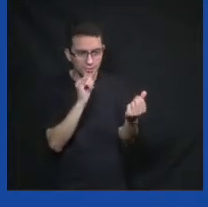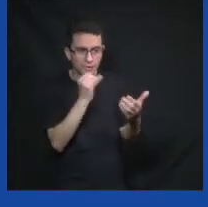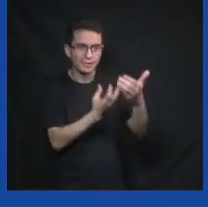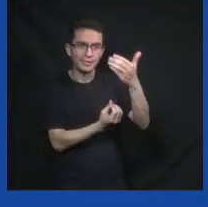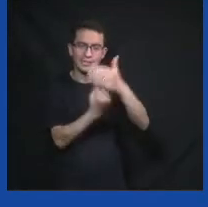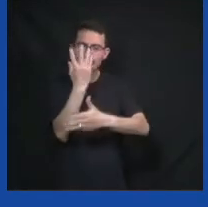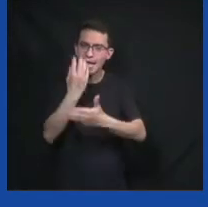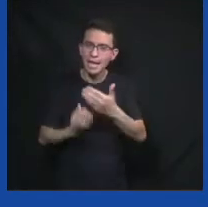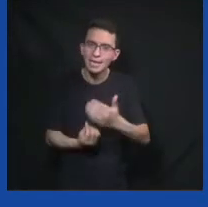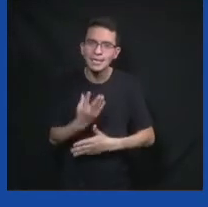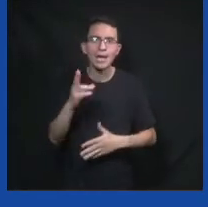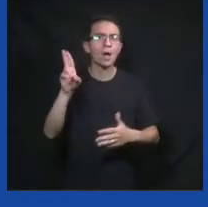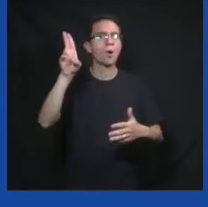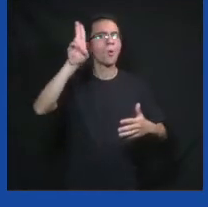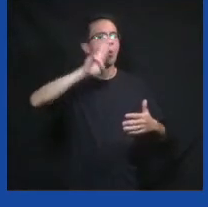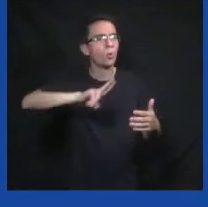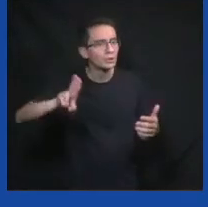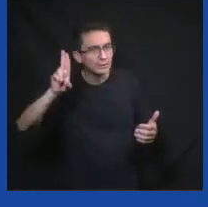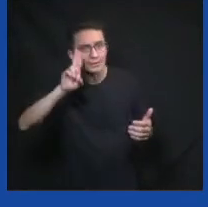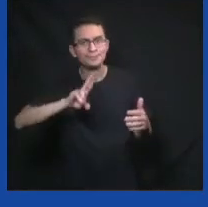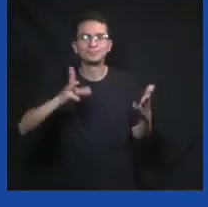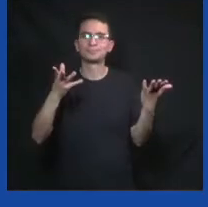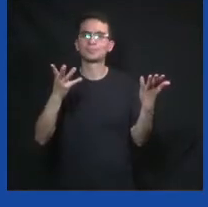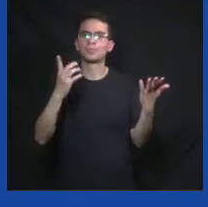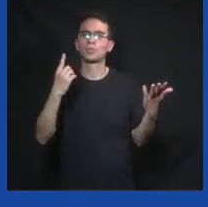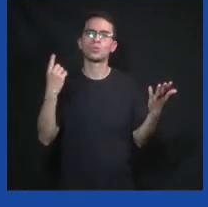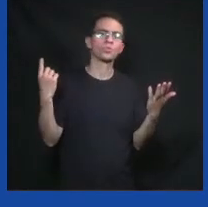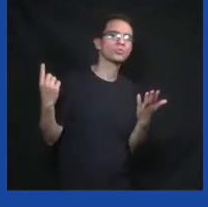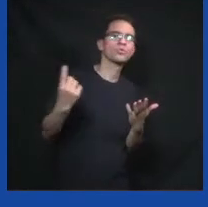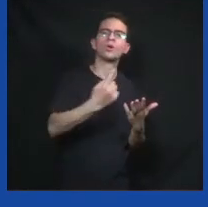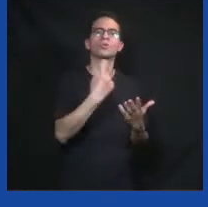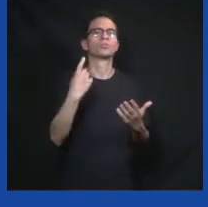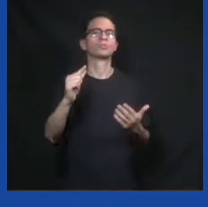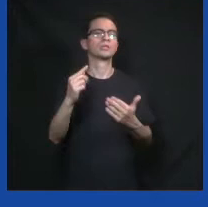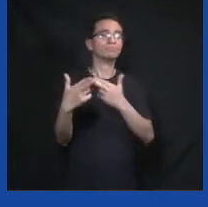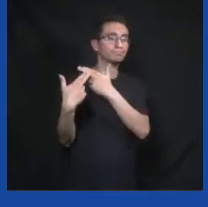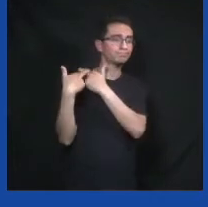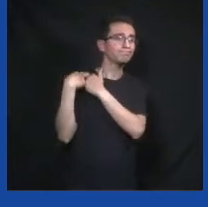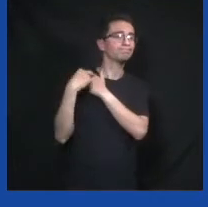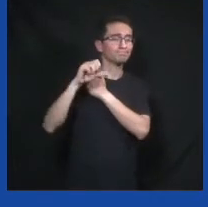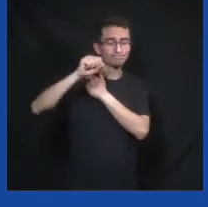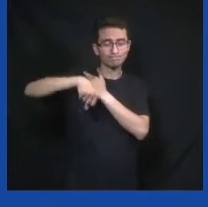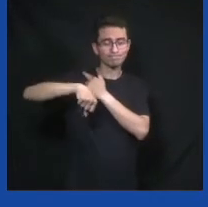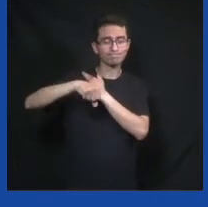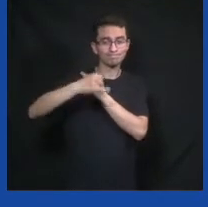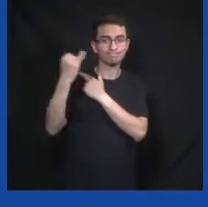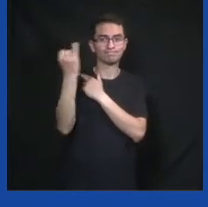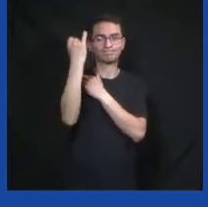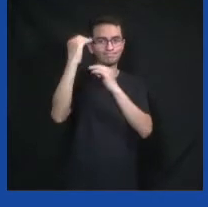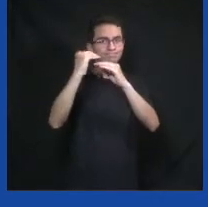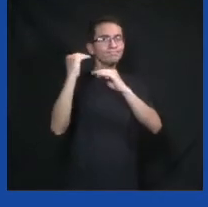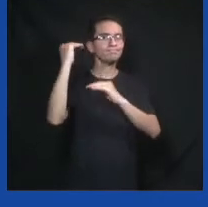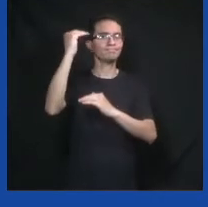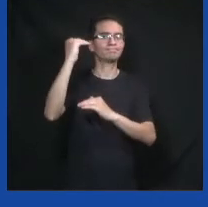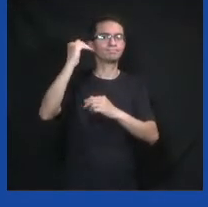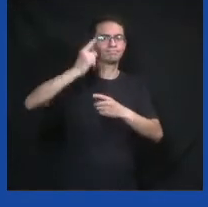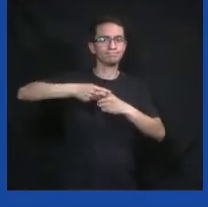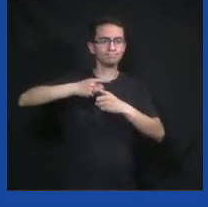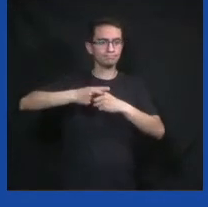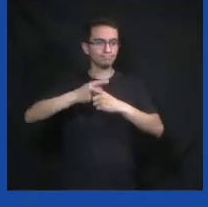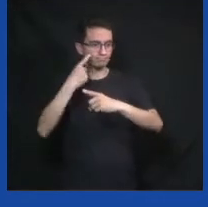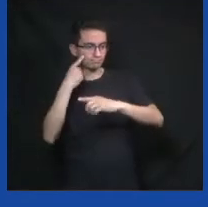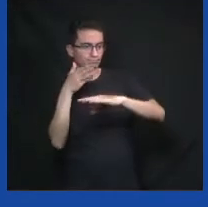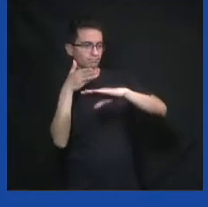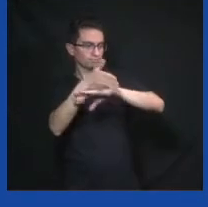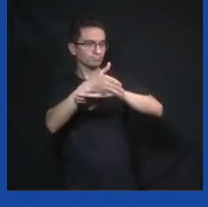consome conteúdo a toda hora. Então, nós temos aí uma responsabilidade muito grande no momento que a gente vai numa rede social e publica um conteúdo, e